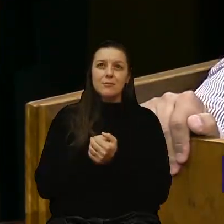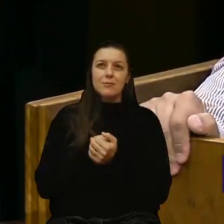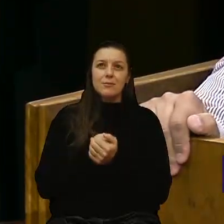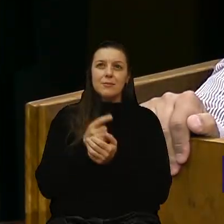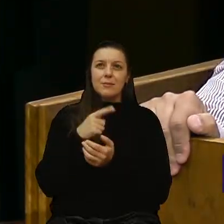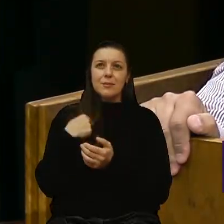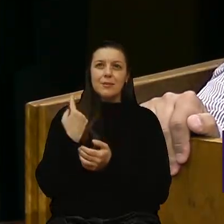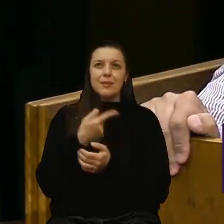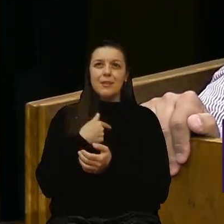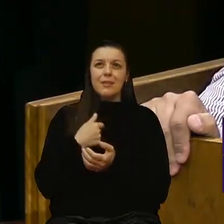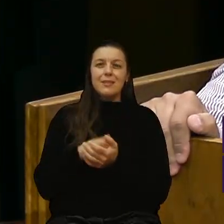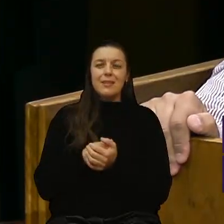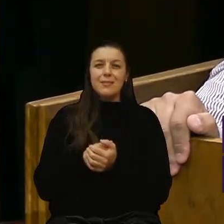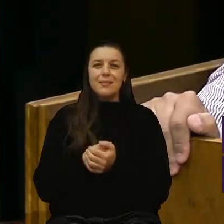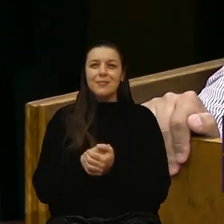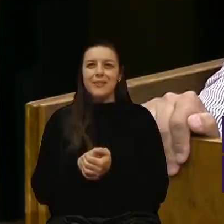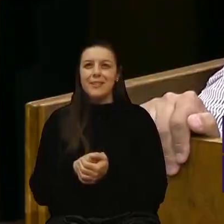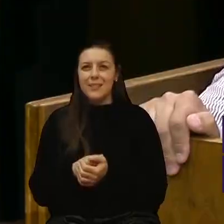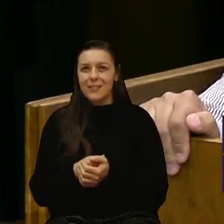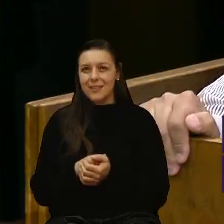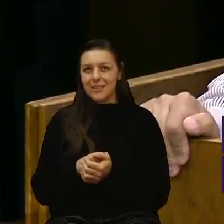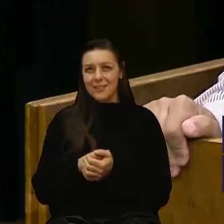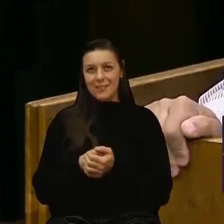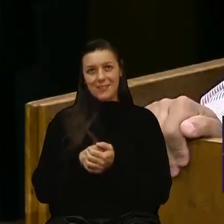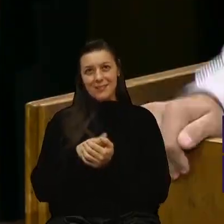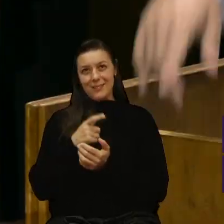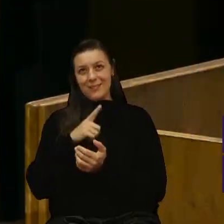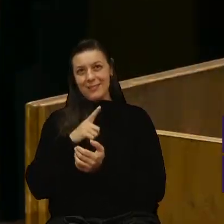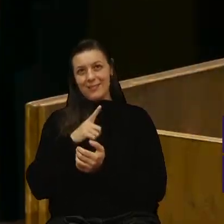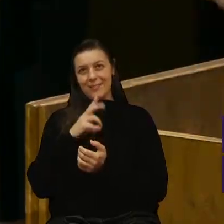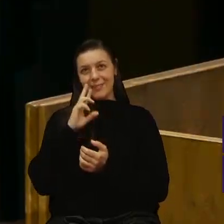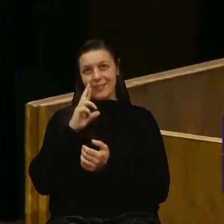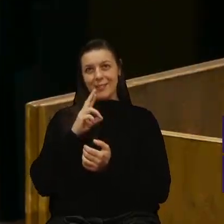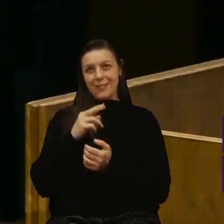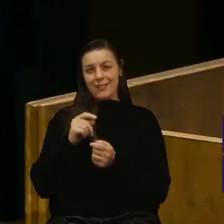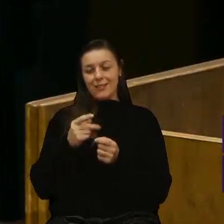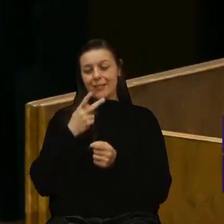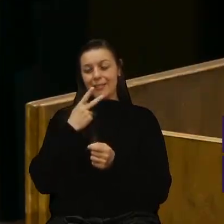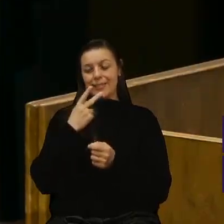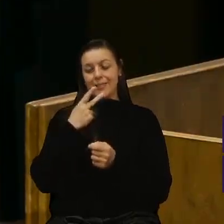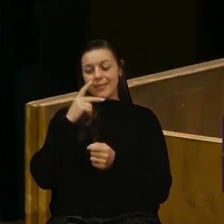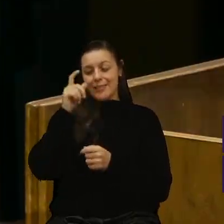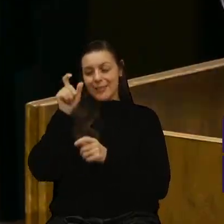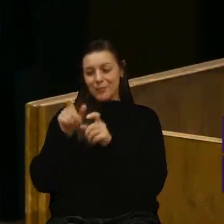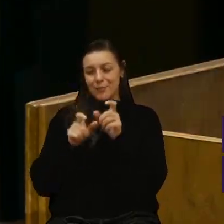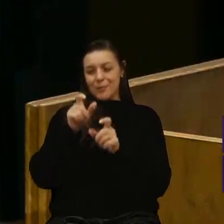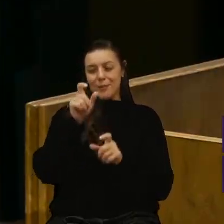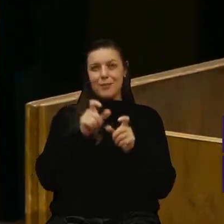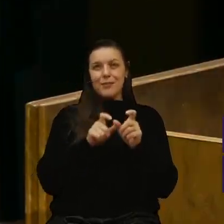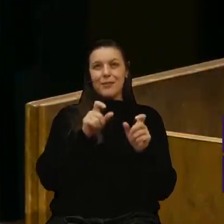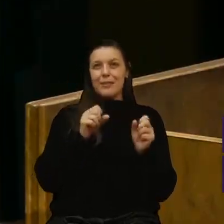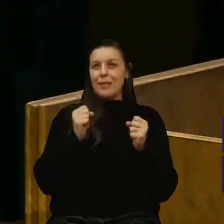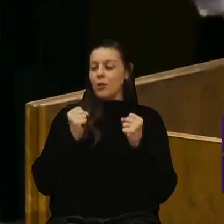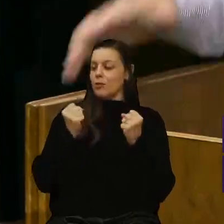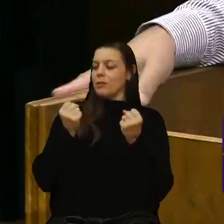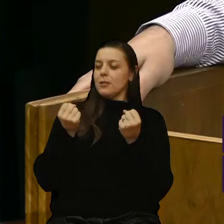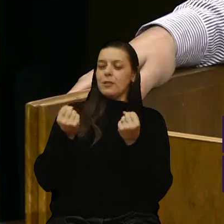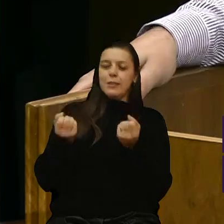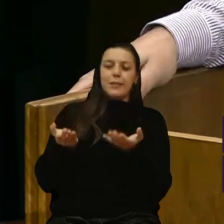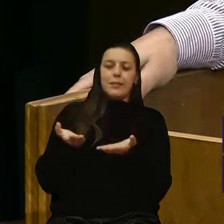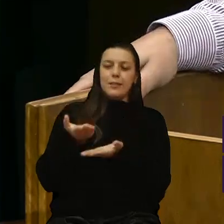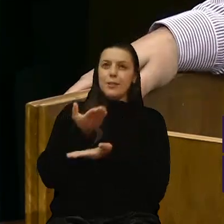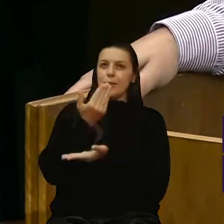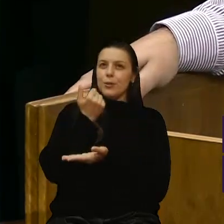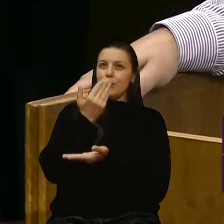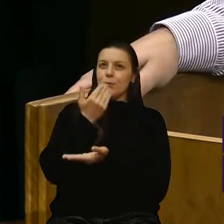nós tivemos uma autoridade da nossa cidade conclamando as pessoas a não darem comida para as pessoas,